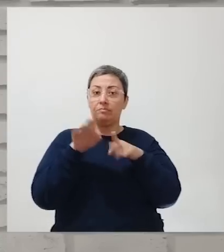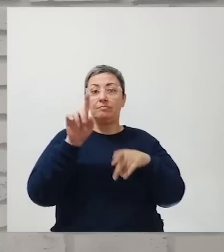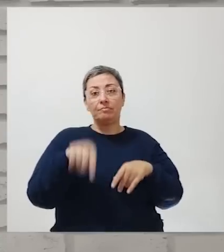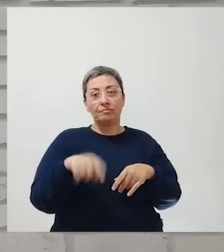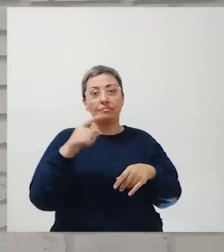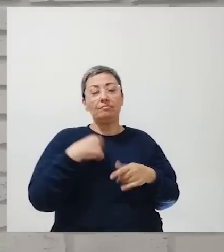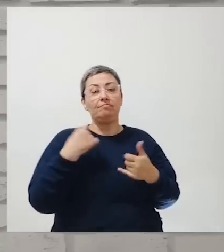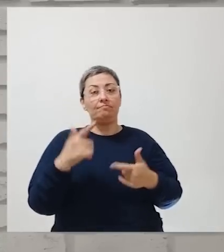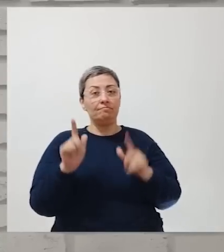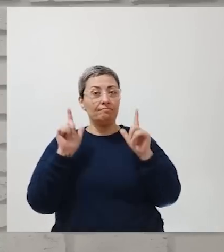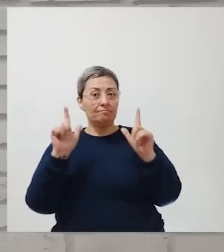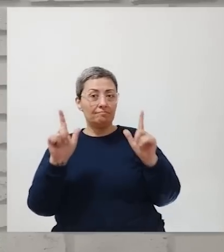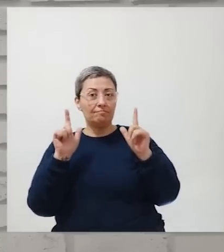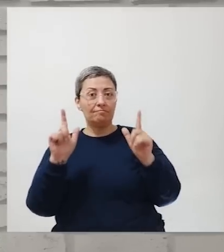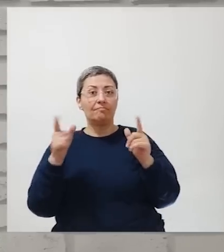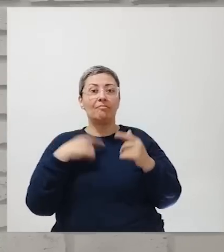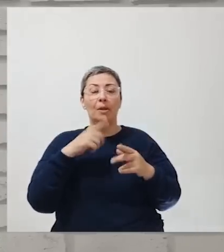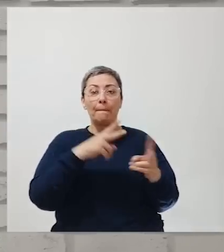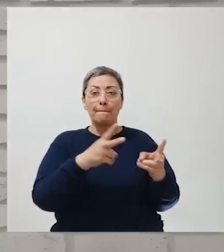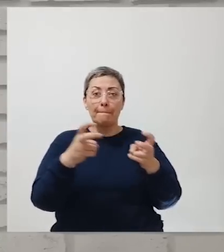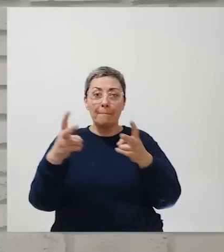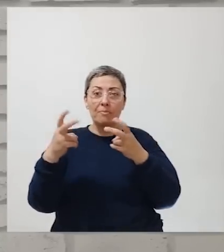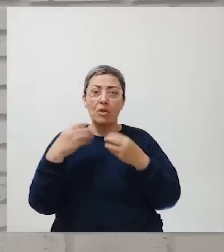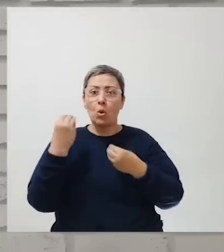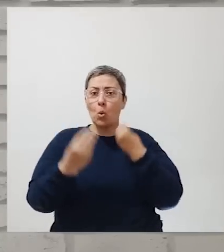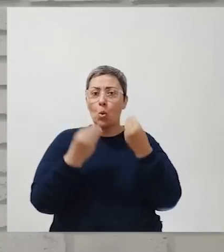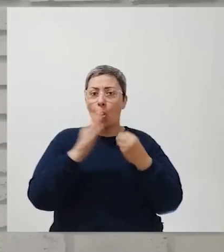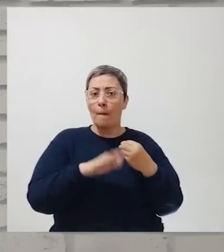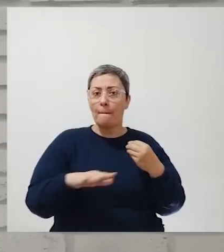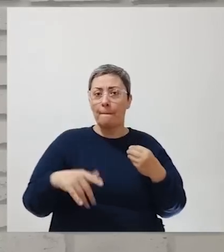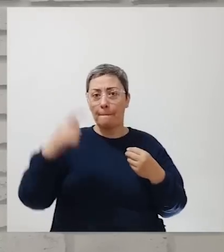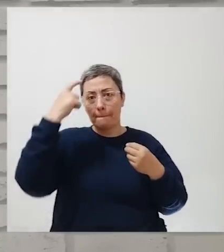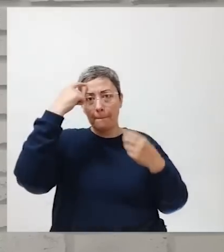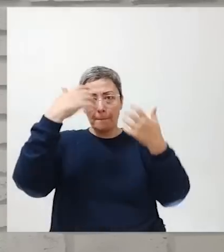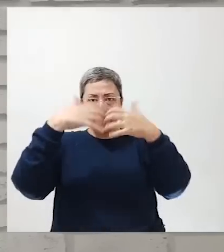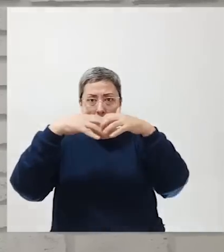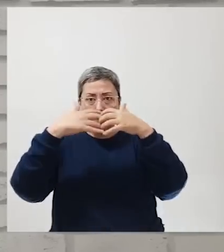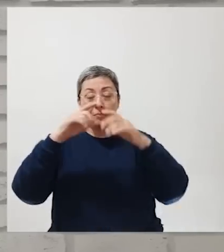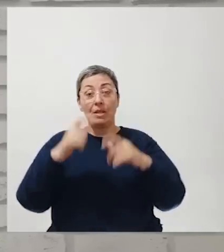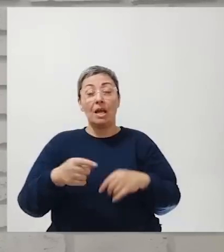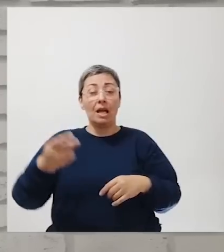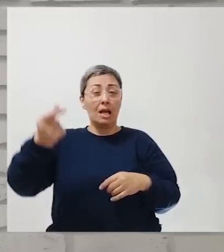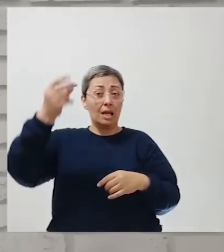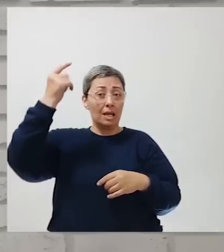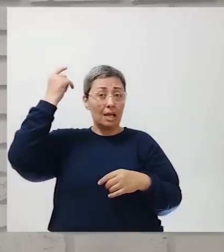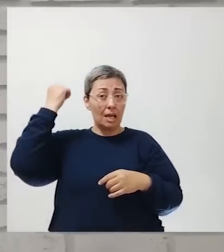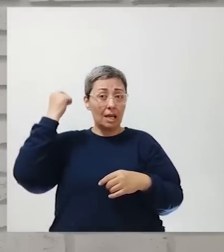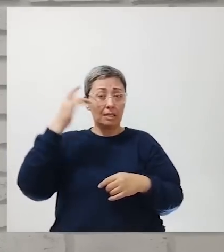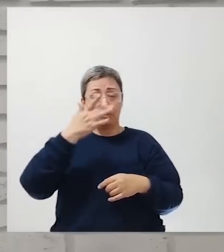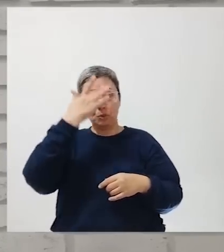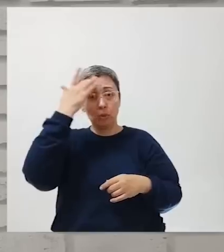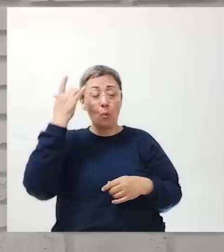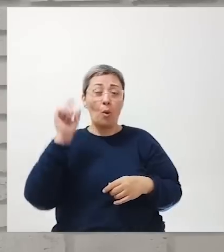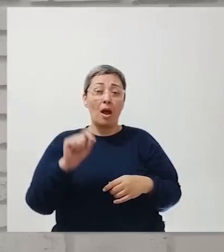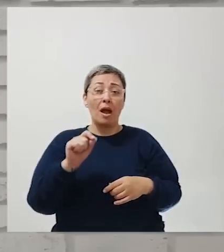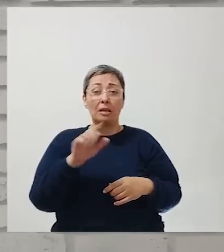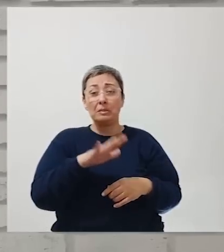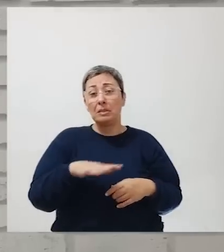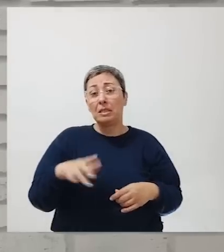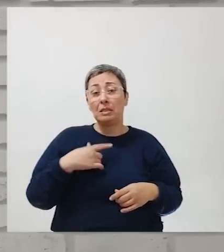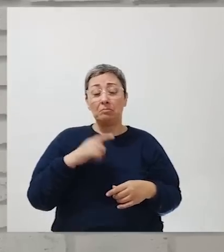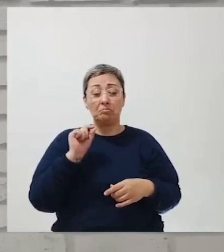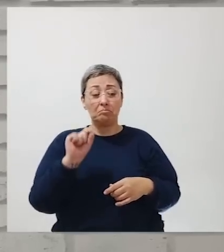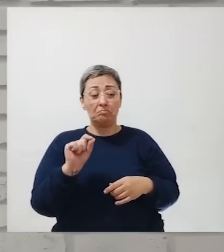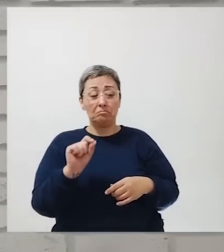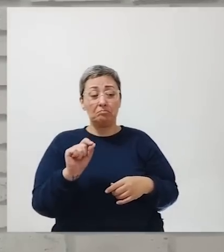É muito divertido perceber como as crianças pensam. Antigamente, as pessoas achavam que as crianças